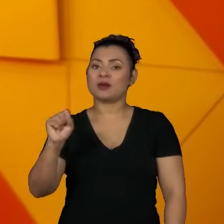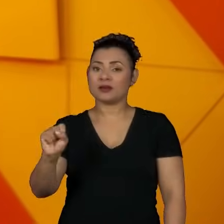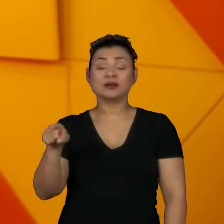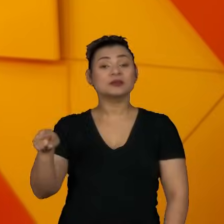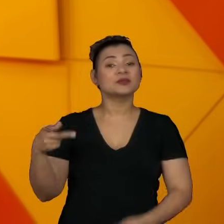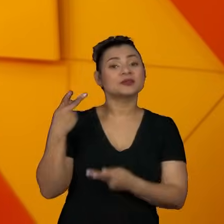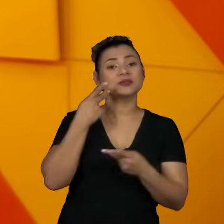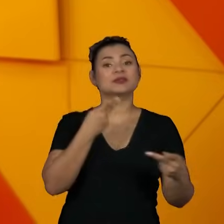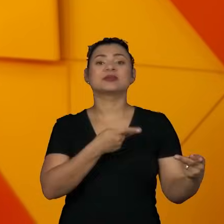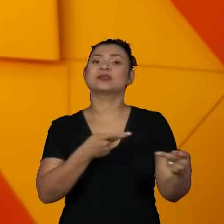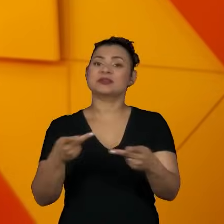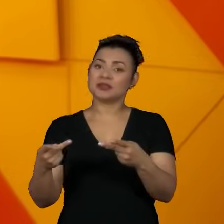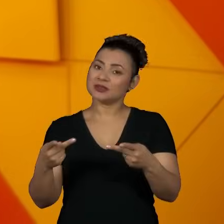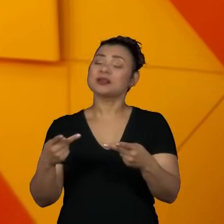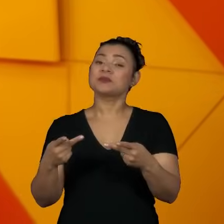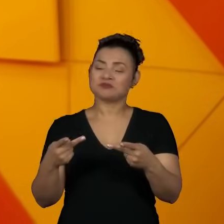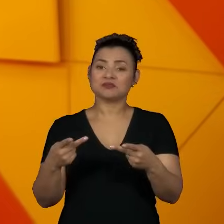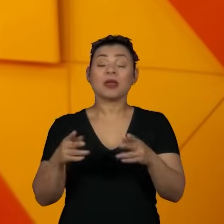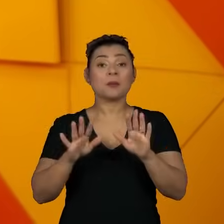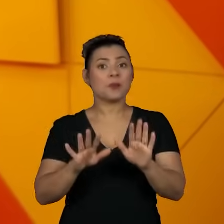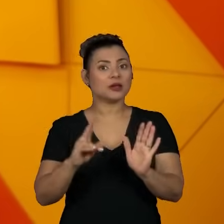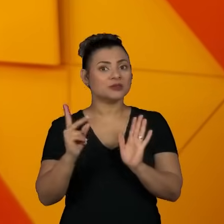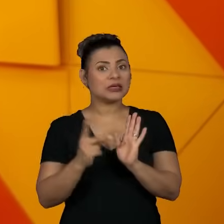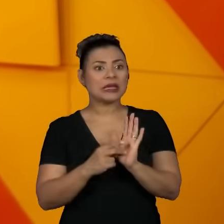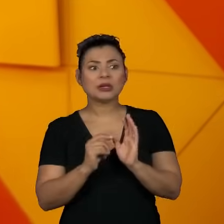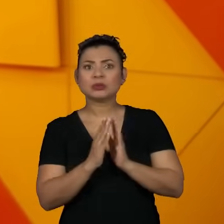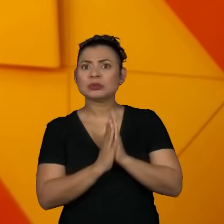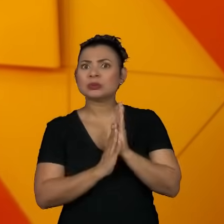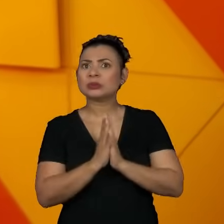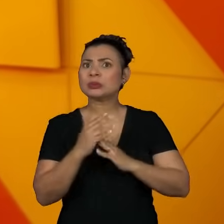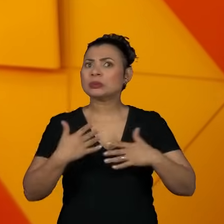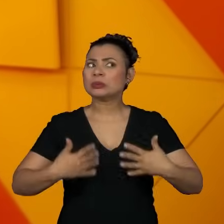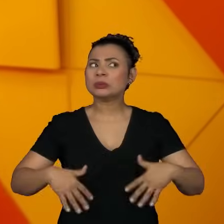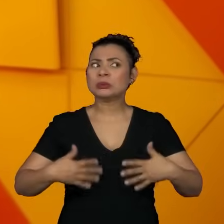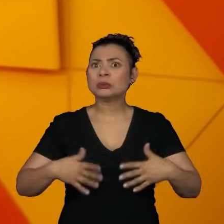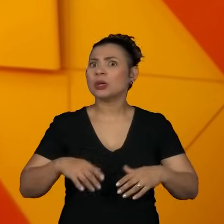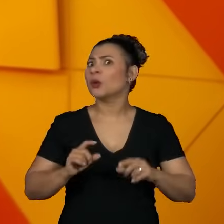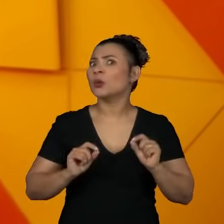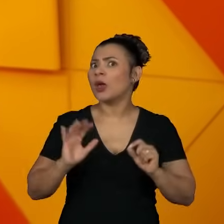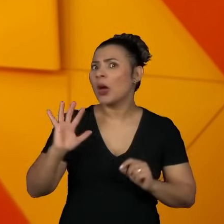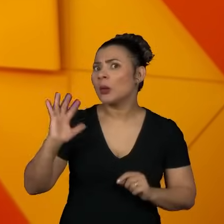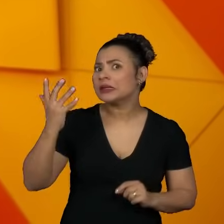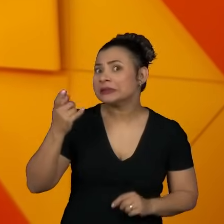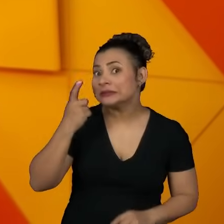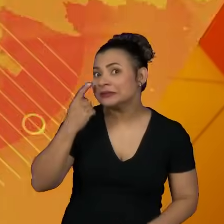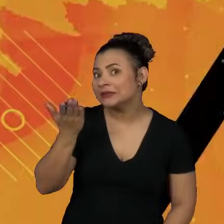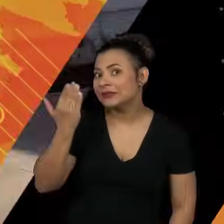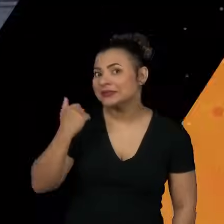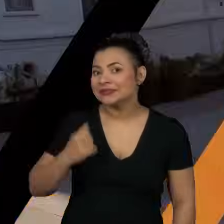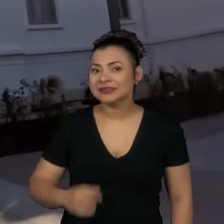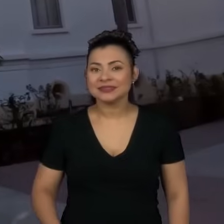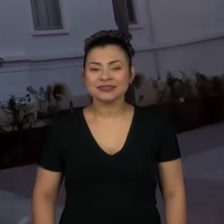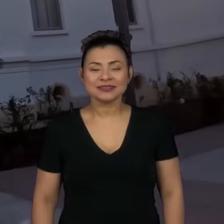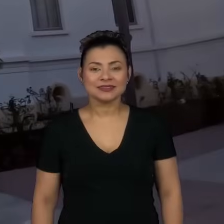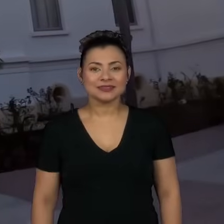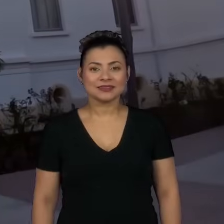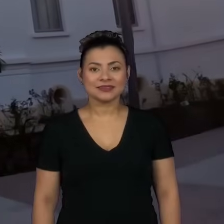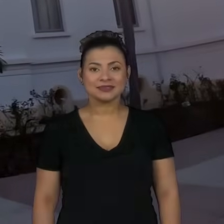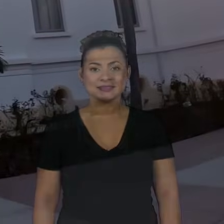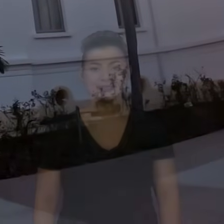uma visita ali no local, só que ele passou um pequeno sufoco. Vamos dar uma olhada?